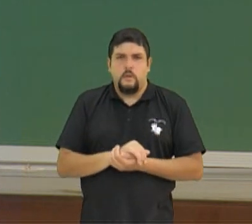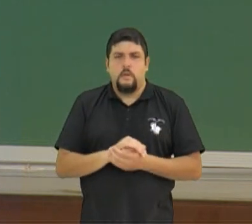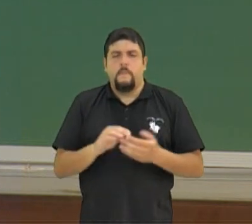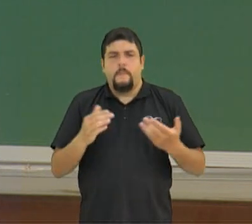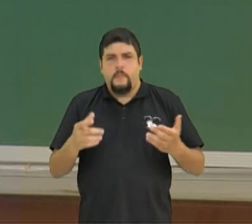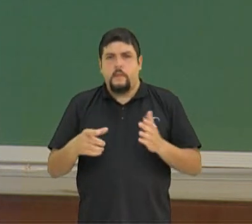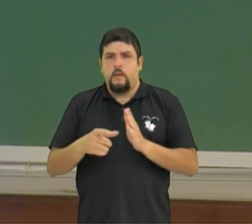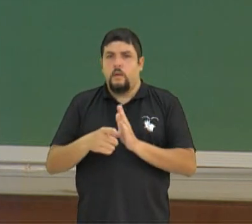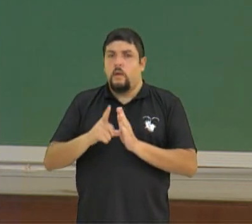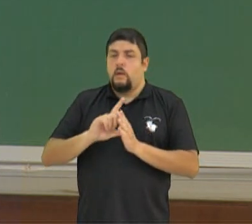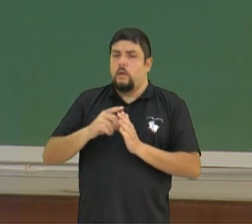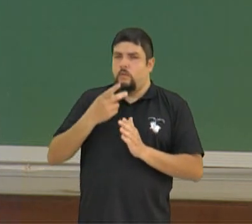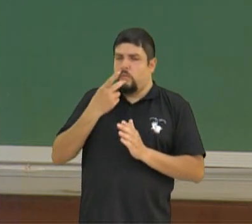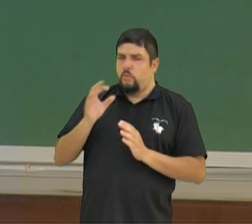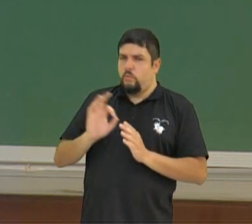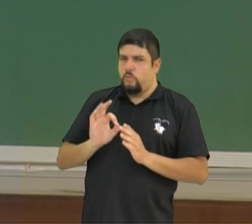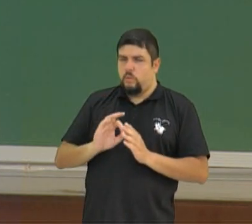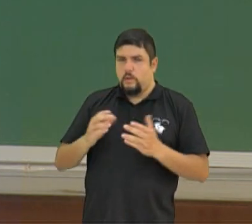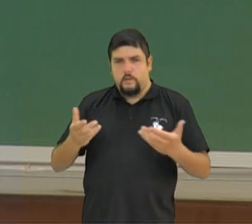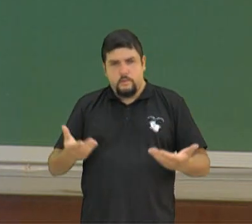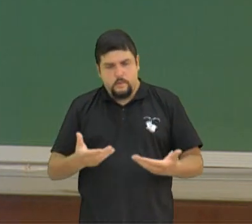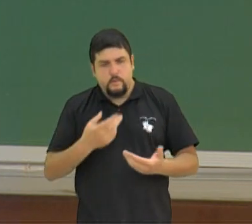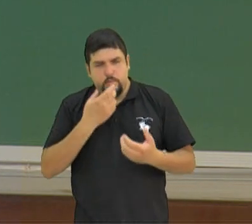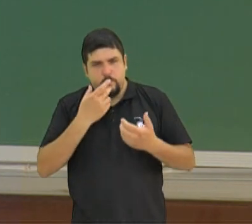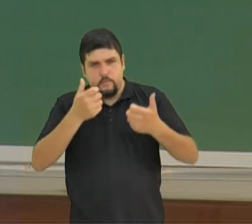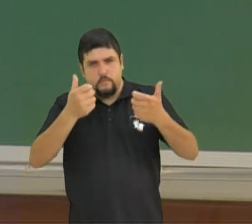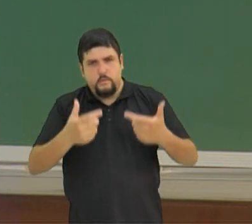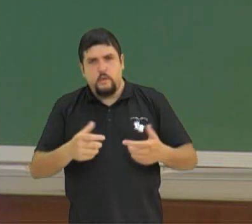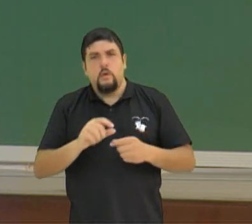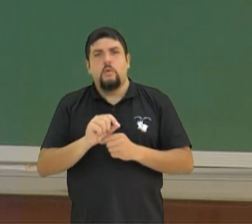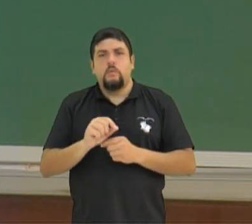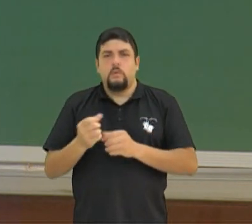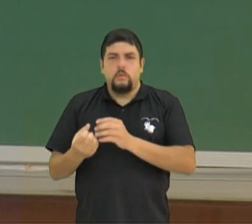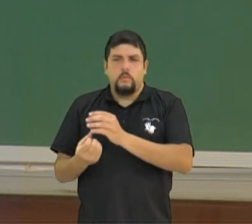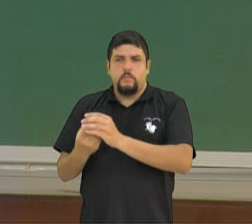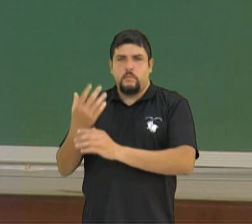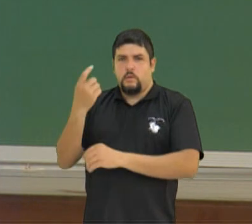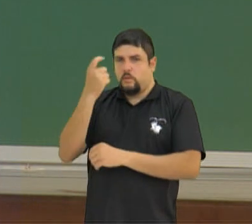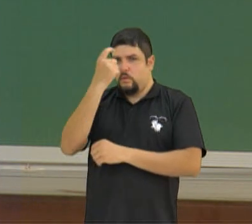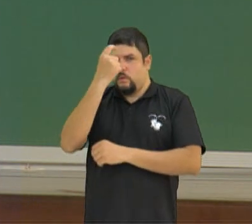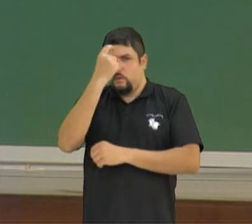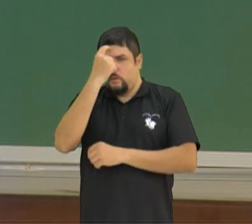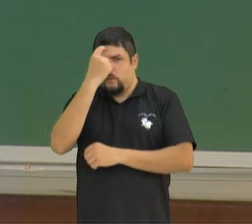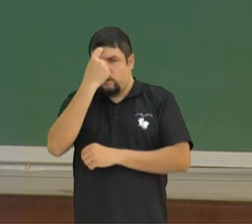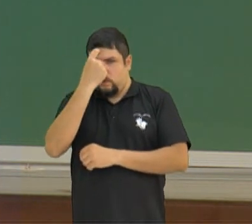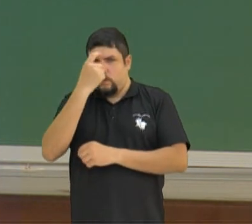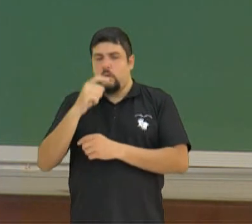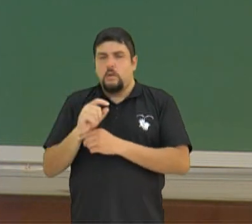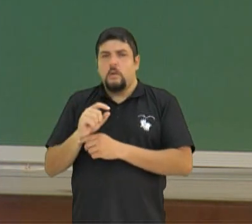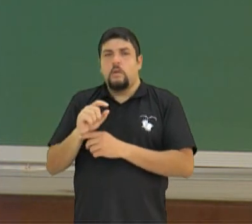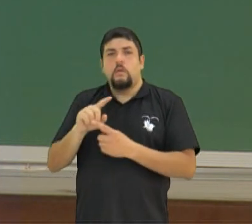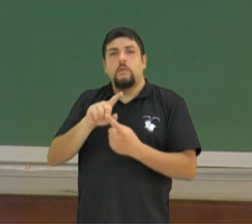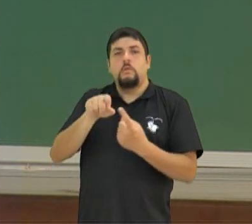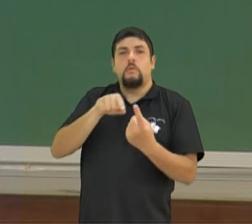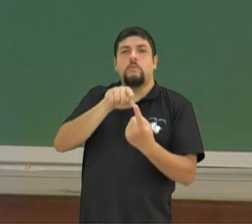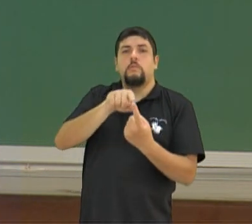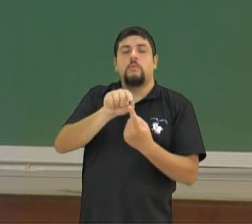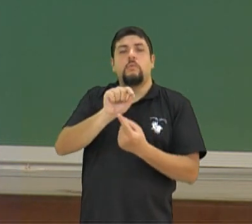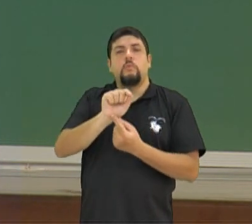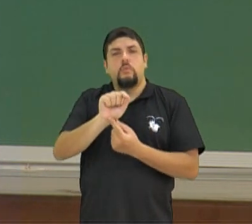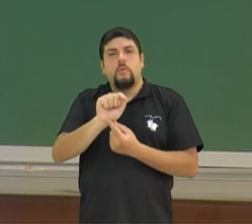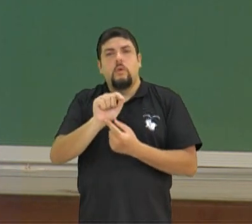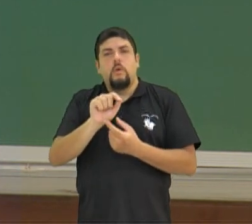falado anteriormente, mas vou falar agora, né? Que foi originado na Índia, né, a yoga, e tem como objetivo não